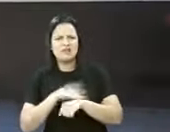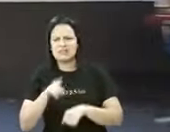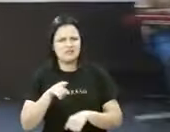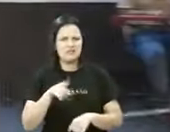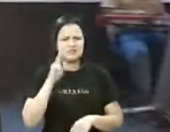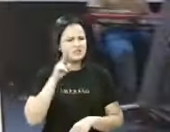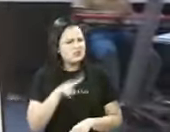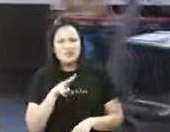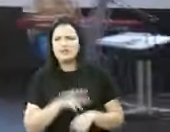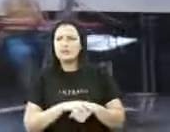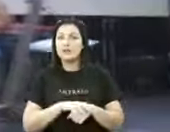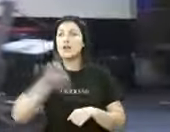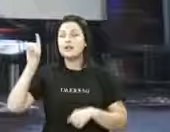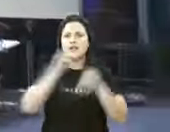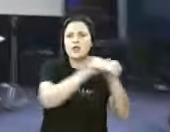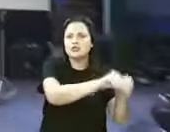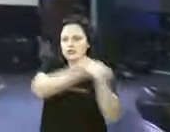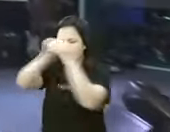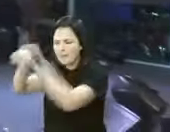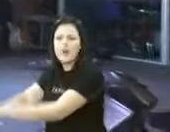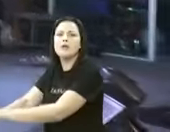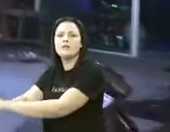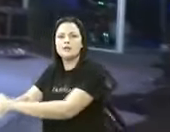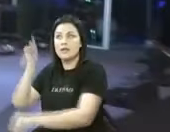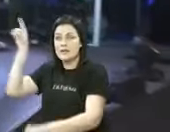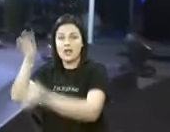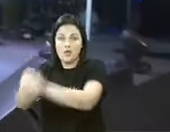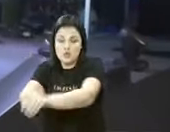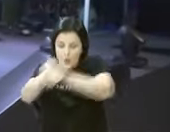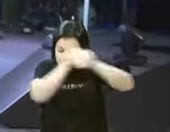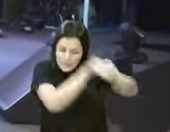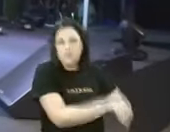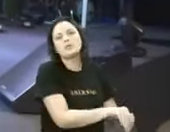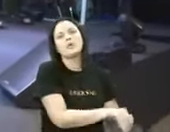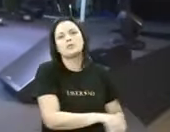no altar e você não encaixa mais lá.